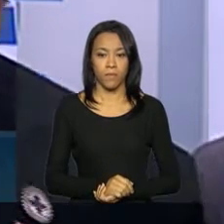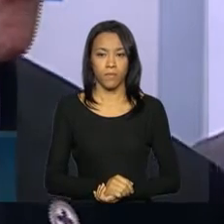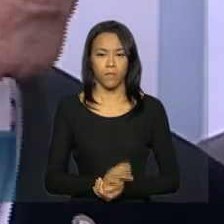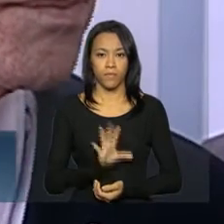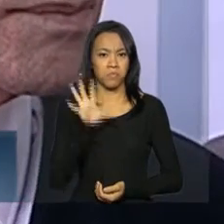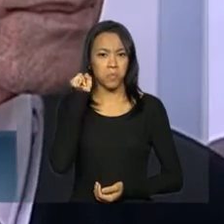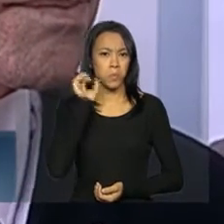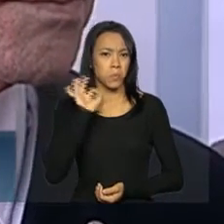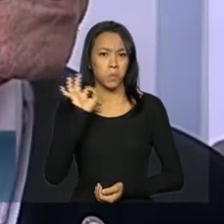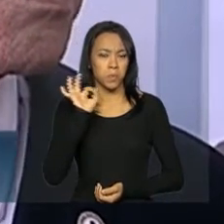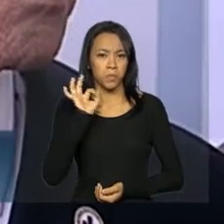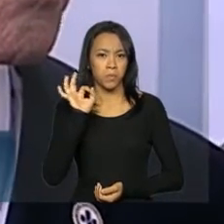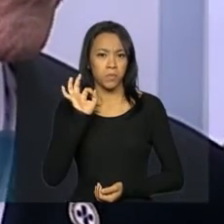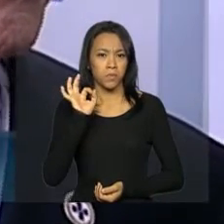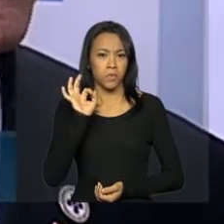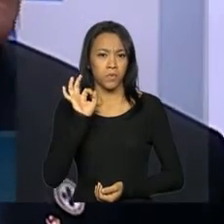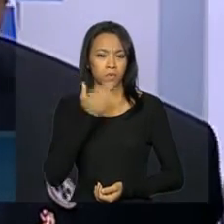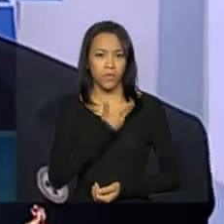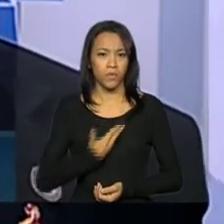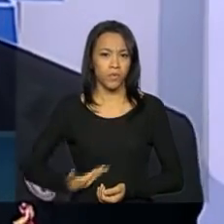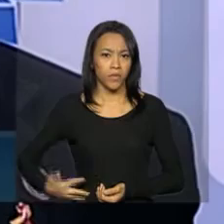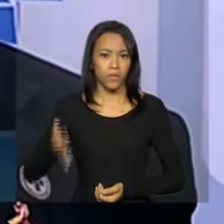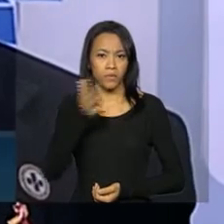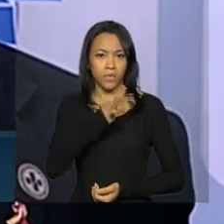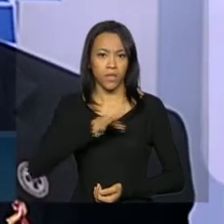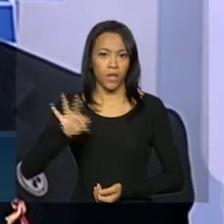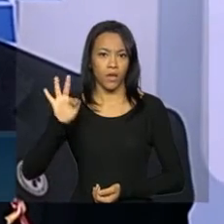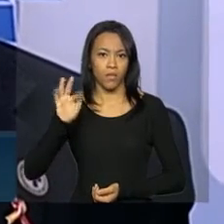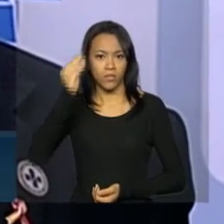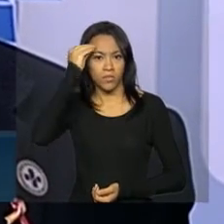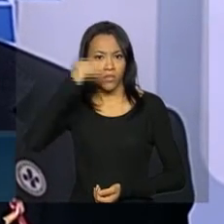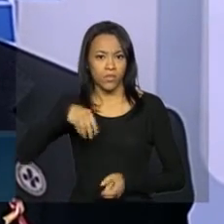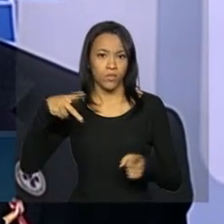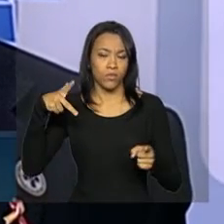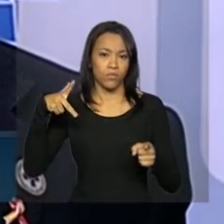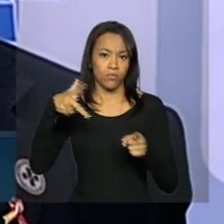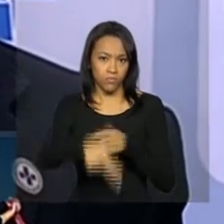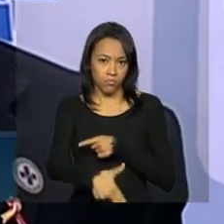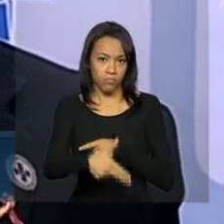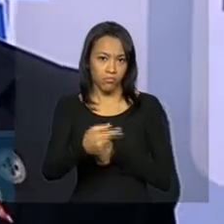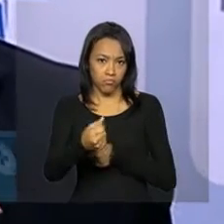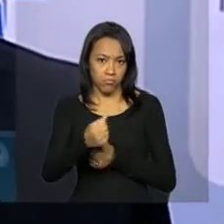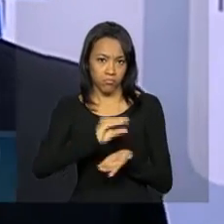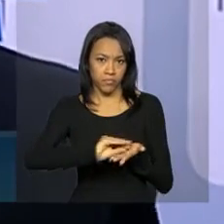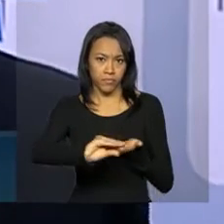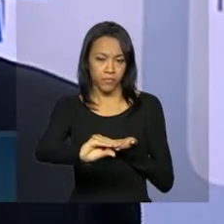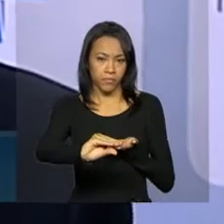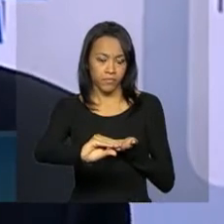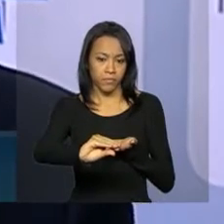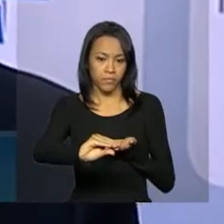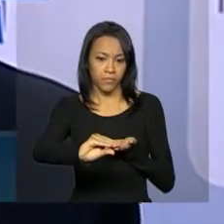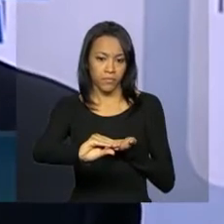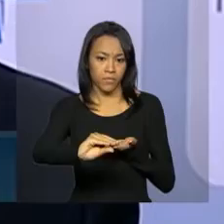Como é? O governo federal desistiu daquele corte de 3 milhões para o Ministério ano que vem? Lá no Congresso estavam anunciando um acordo. Bom, nós